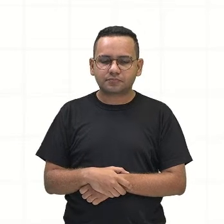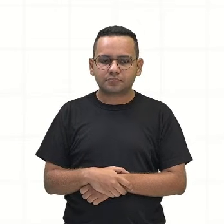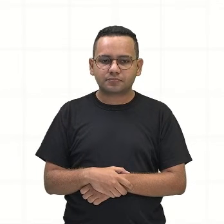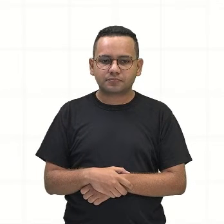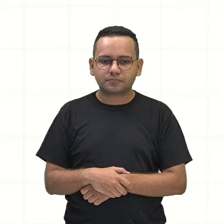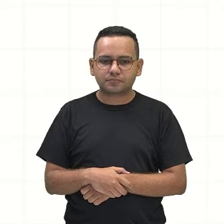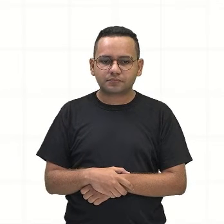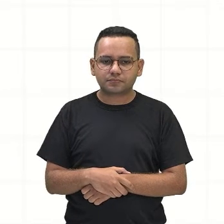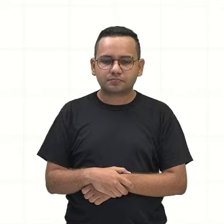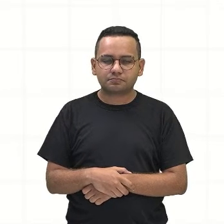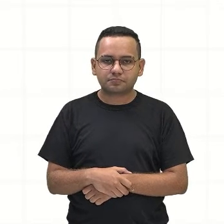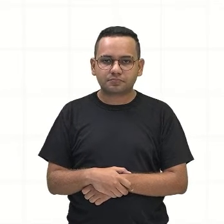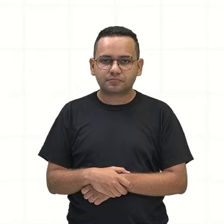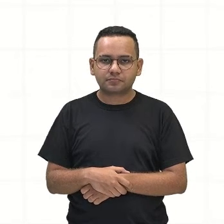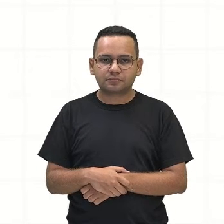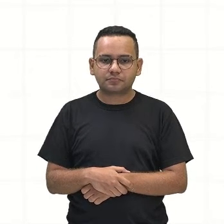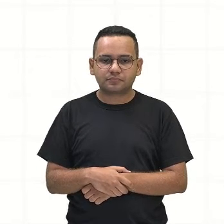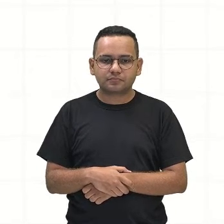por 25.